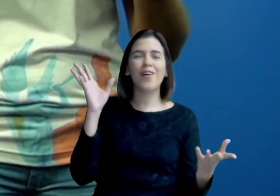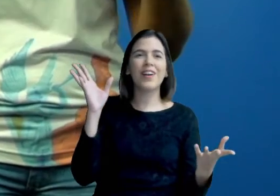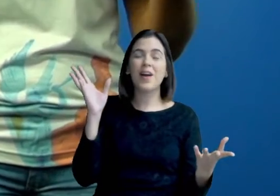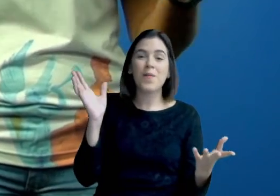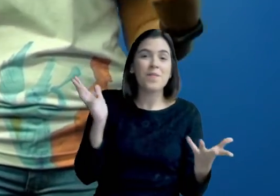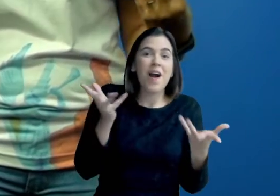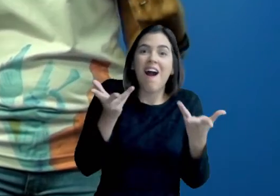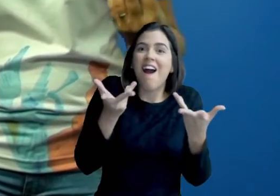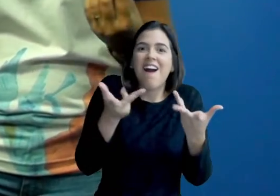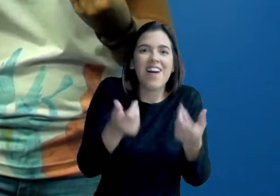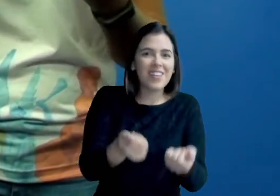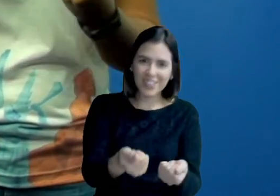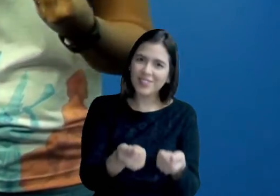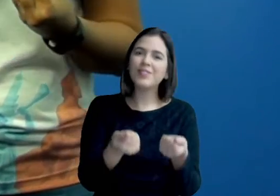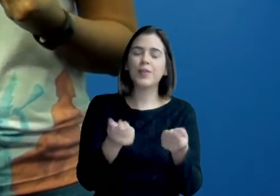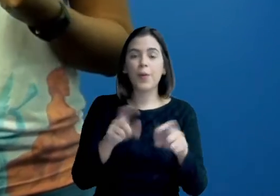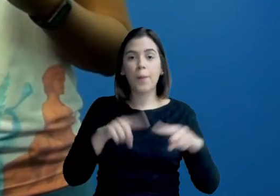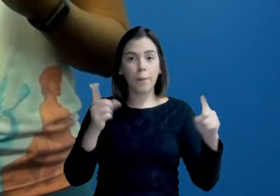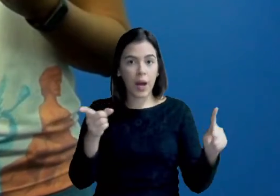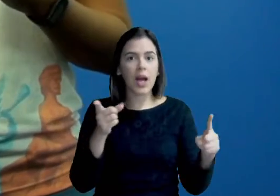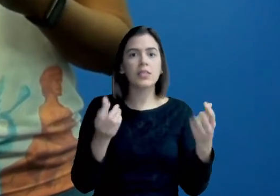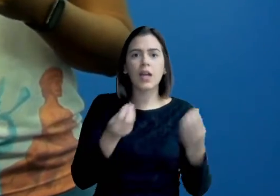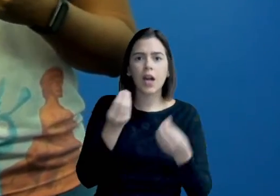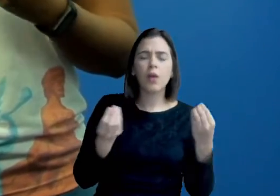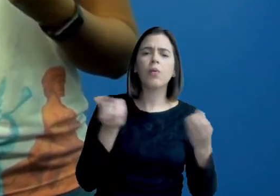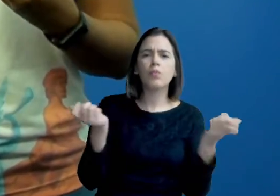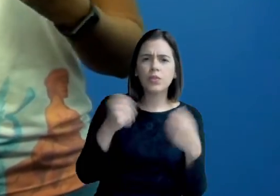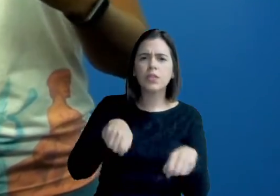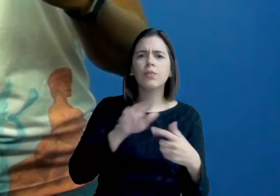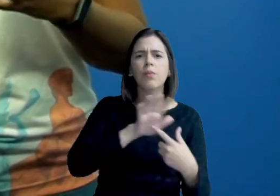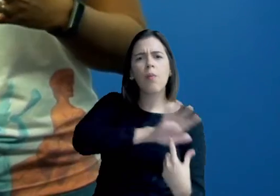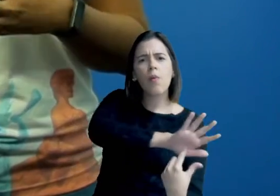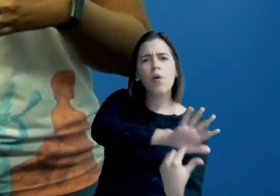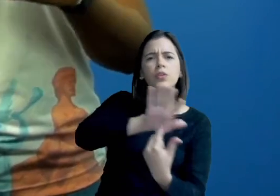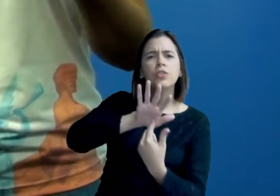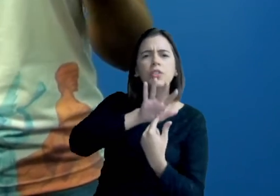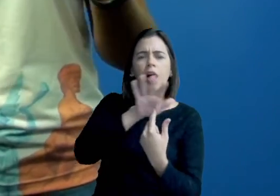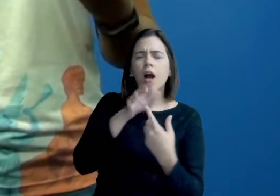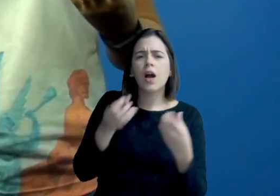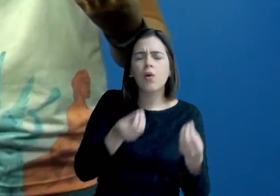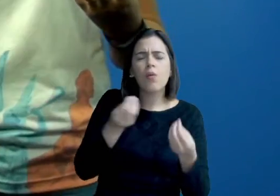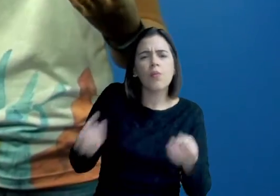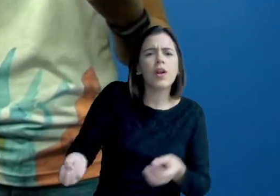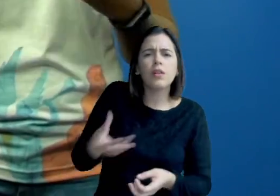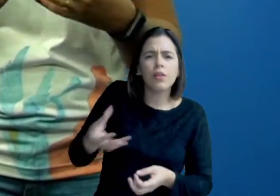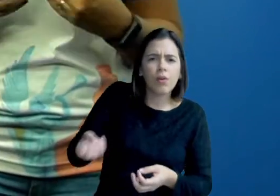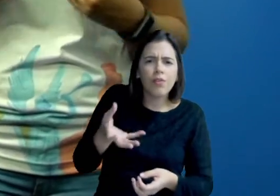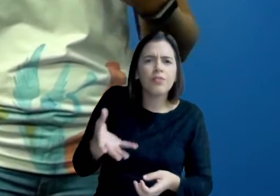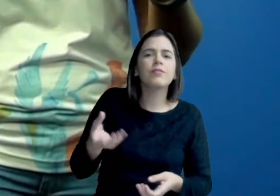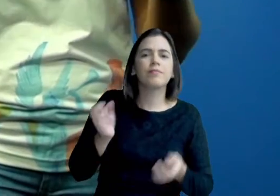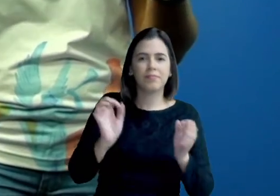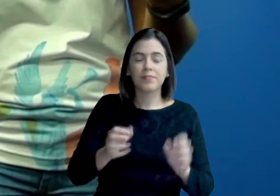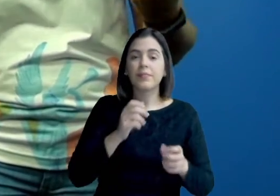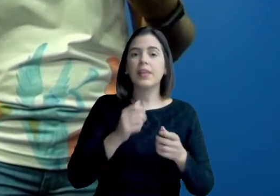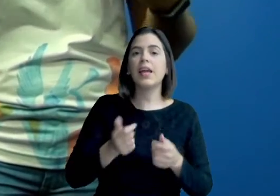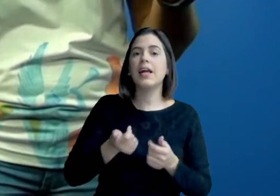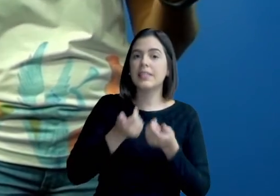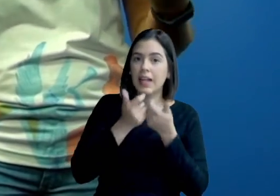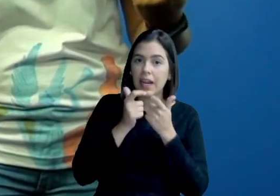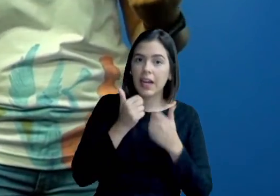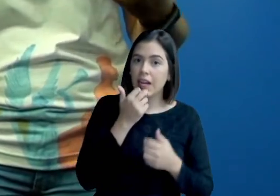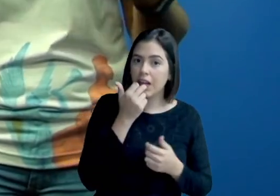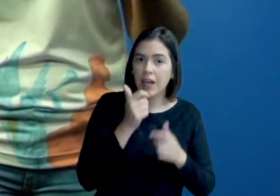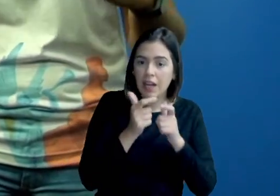coisa muito extraordinária. Mas era uma forma dele mostrar o quanto aquilo era novo para ele. Então, essa